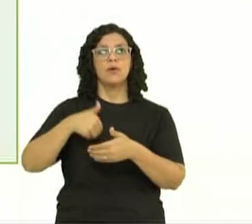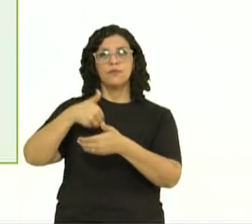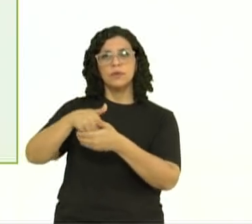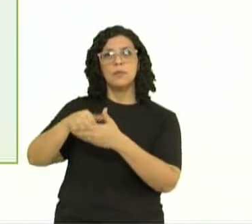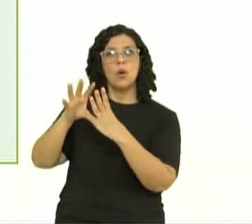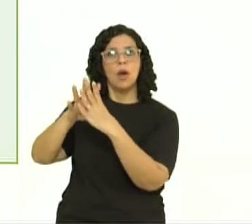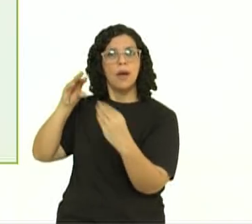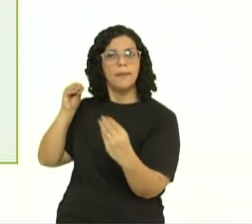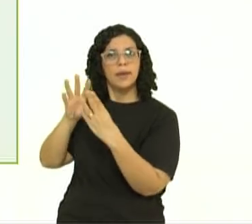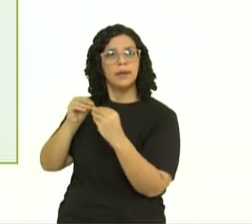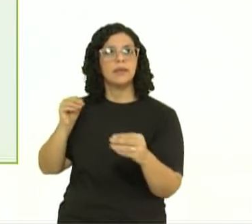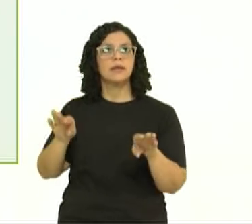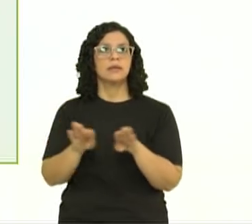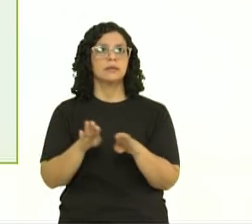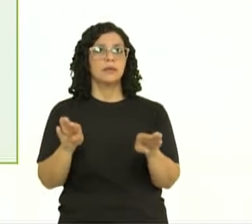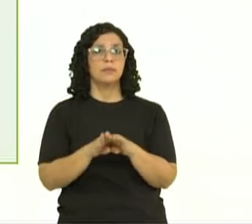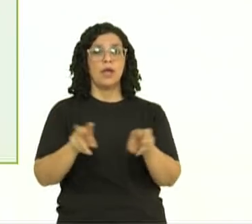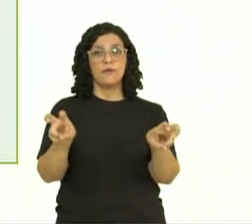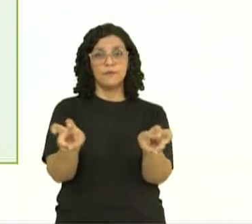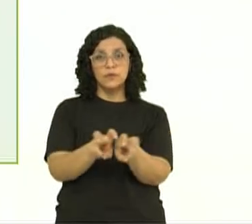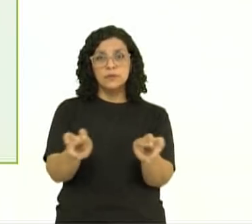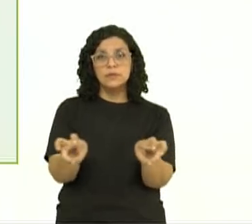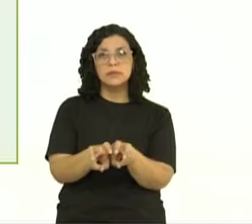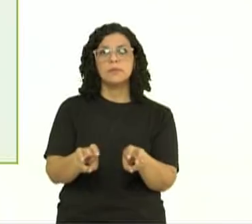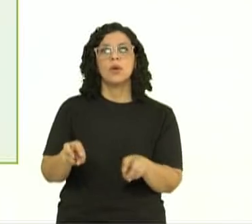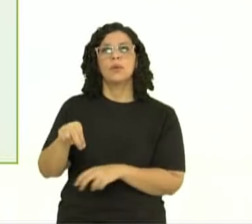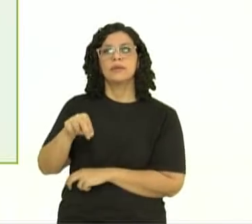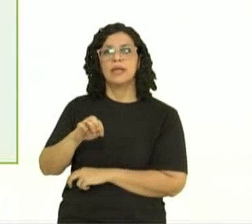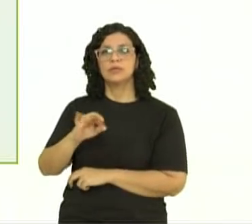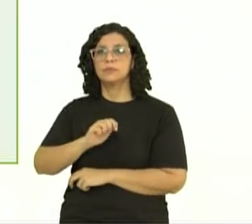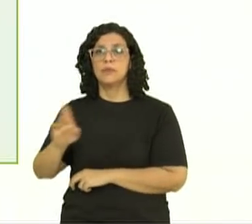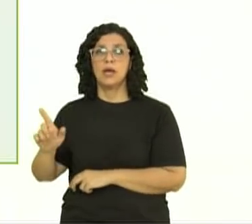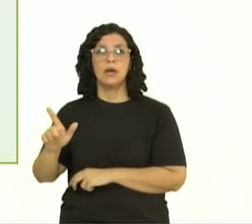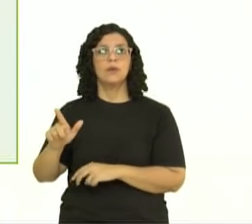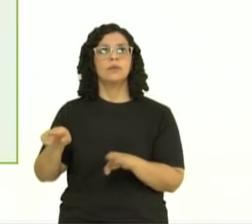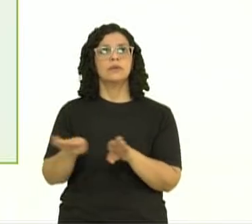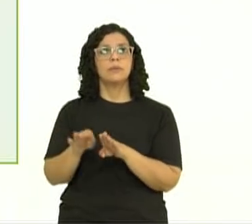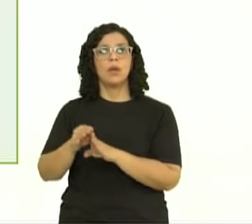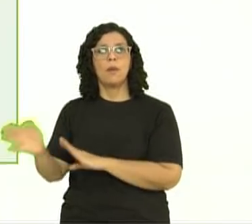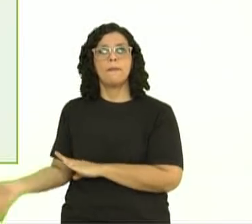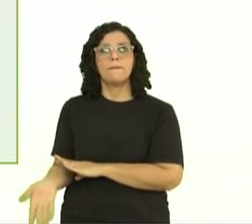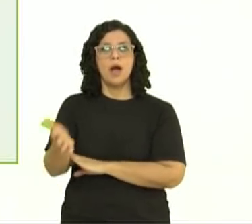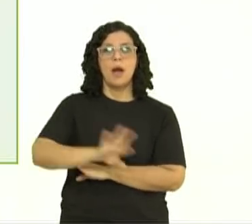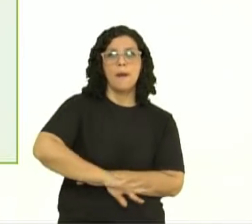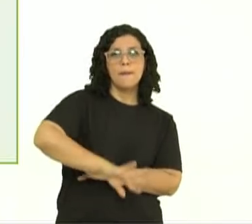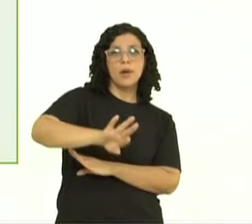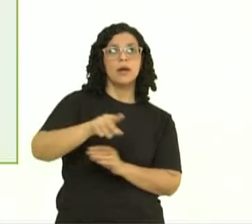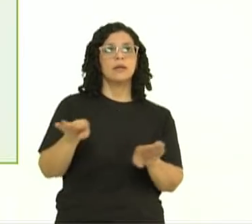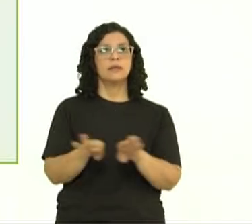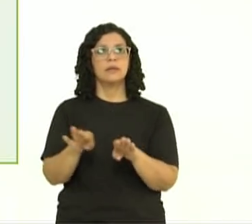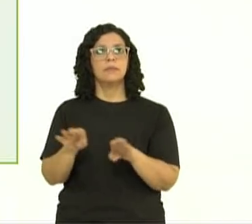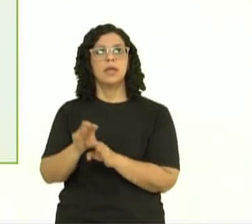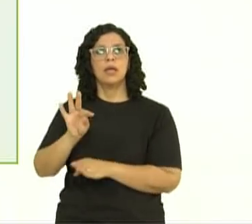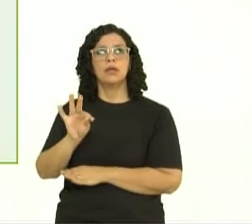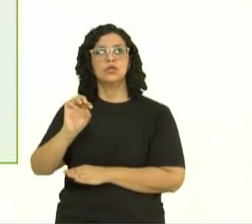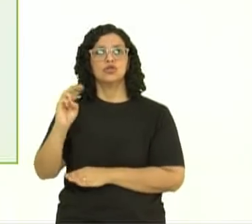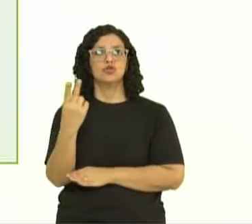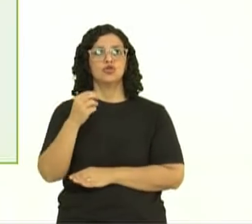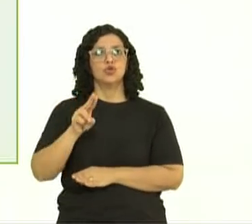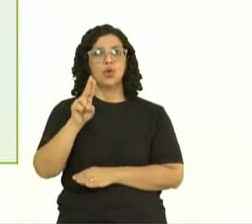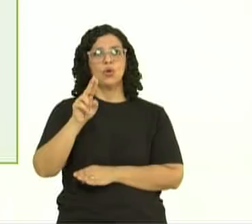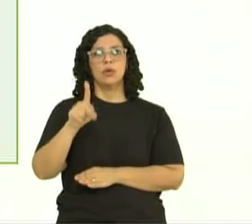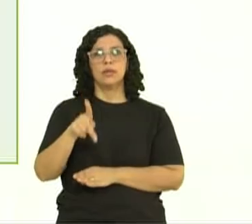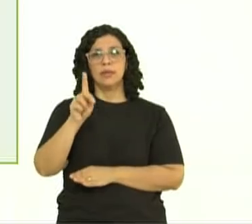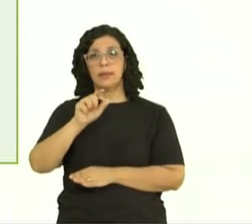futebol americano, o futsal, o netball, o tapenball e o chokeball. Então são modalidades que